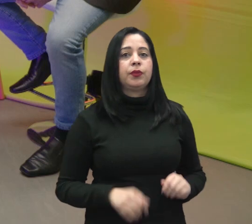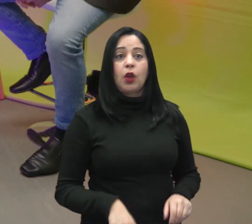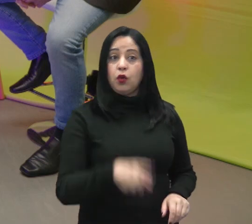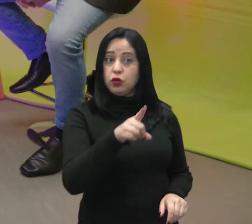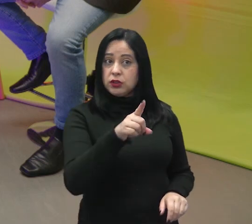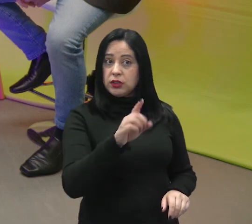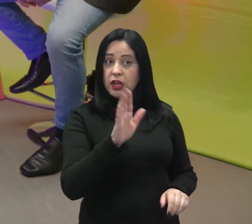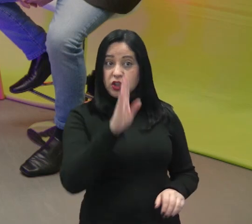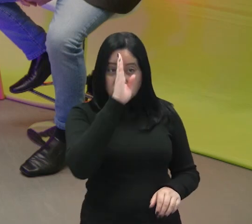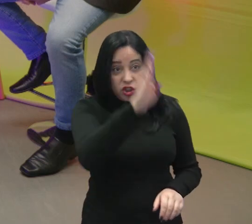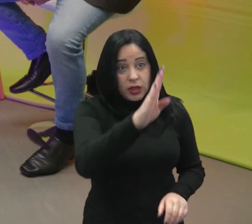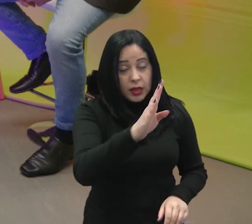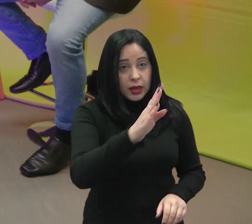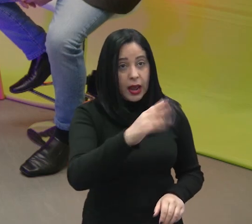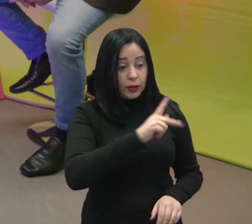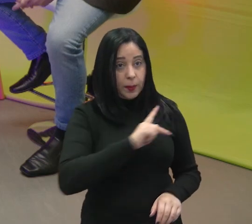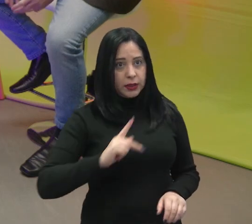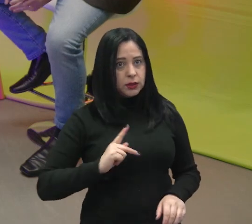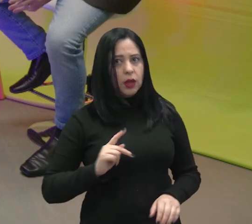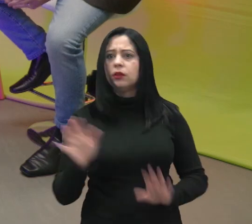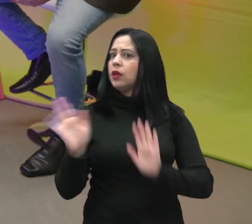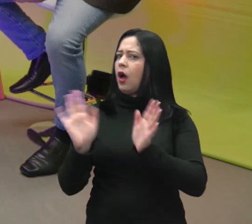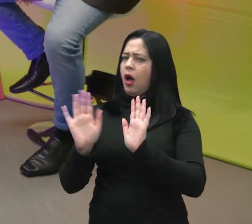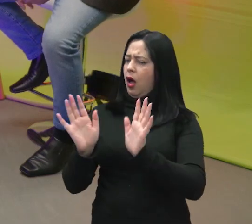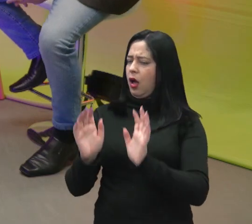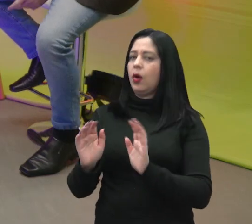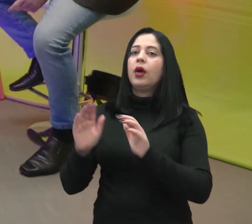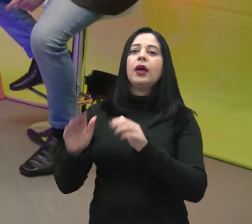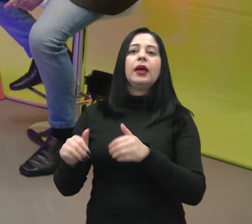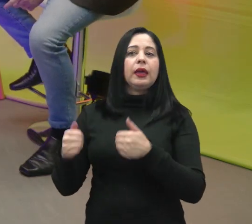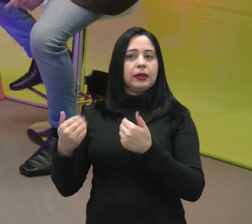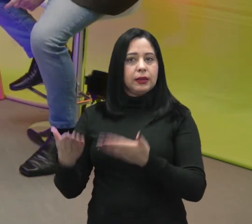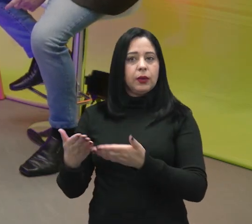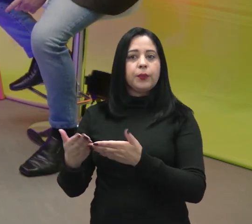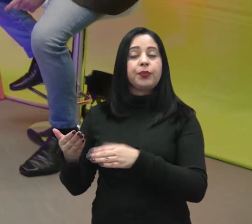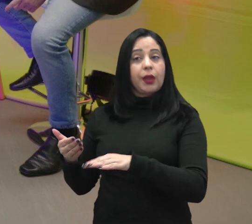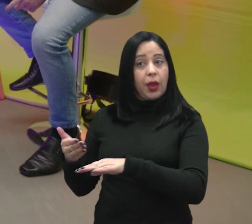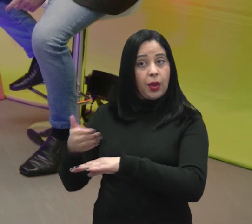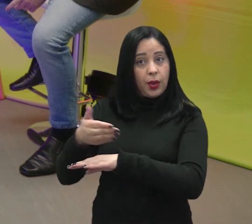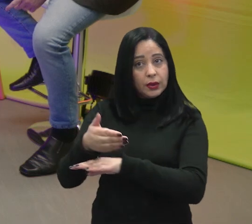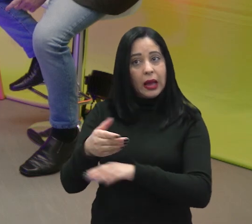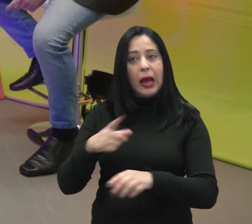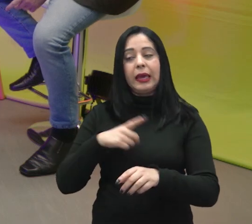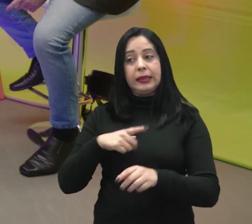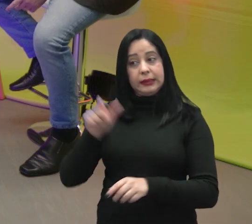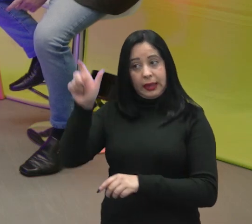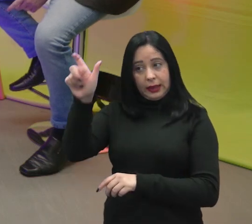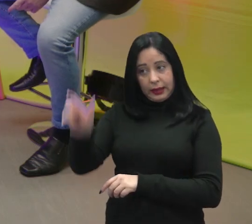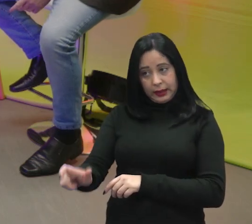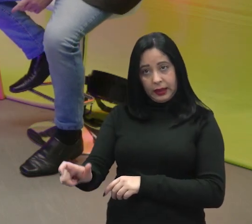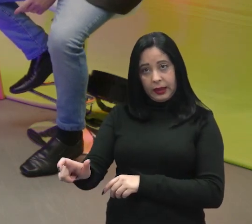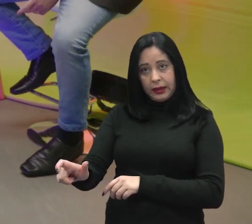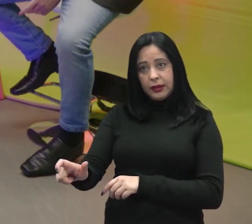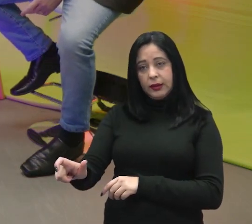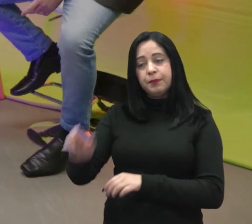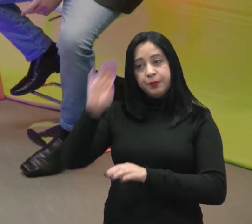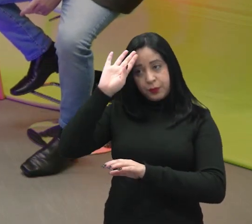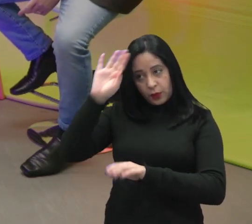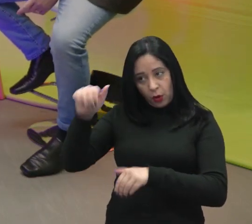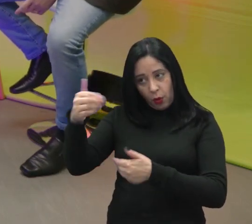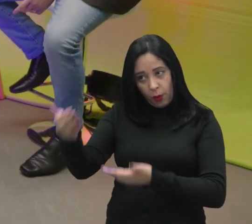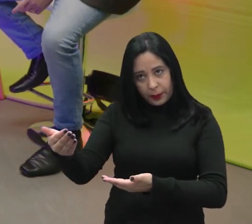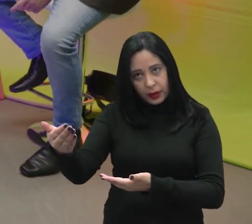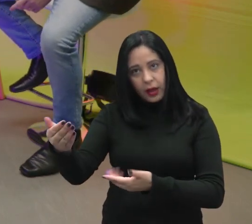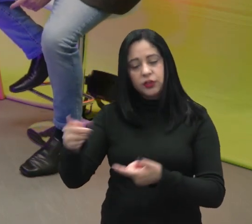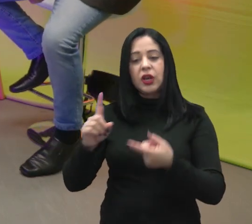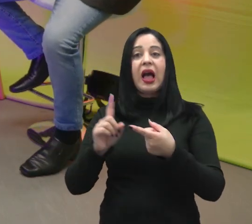de presidente, isso foi uma coisa que veio depois, então. Aí quando a gente entra, a gente tem o patrono, né, no meu caso, a minha cadeira é número 8, o patrono é